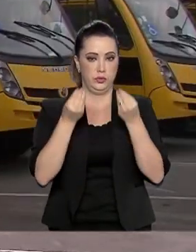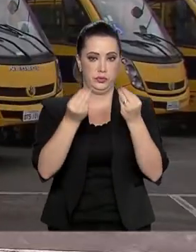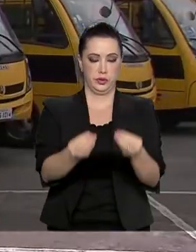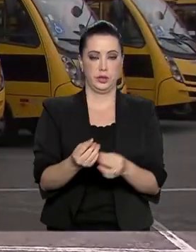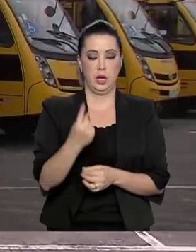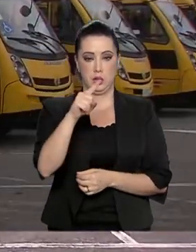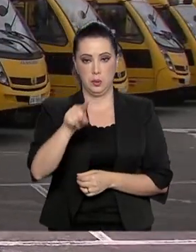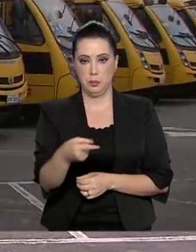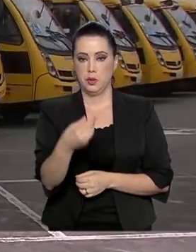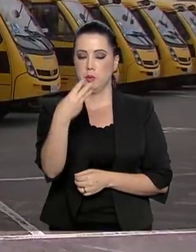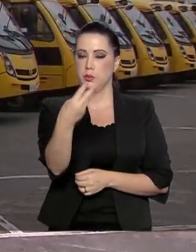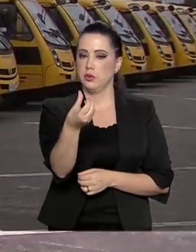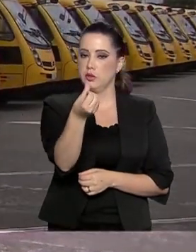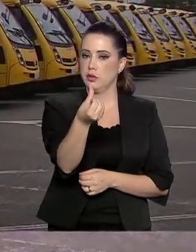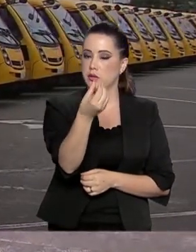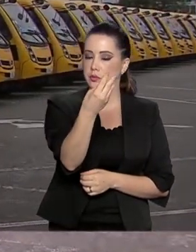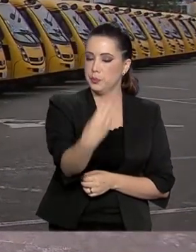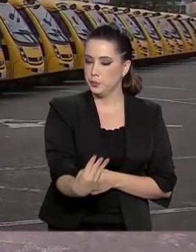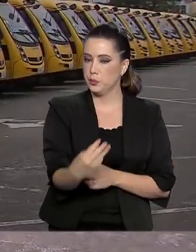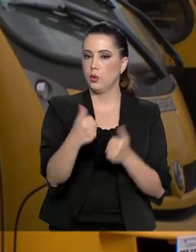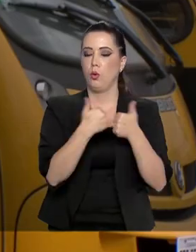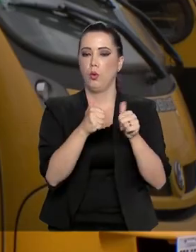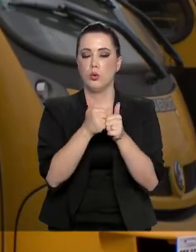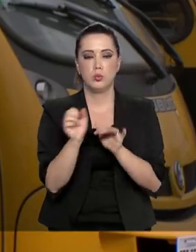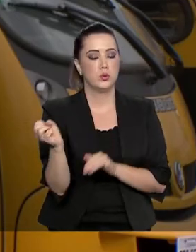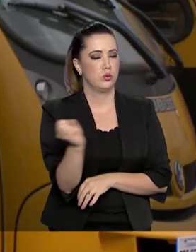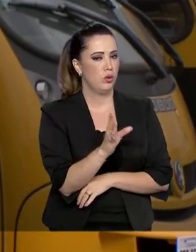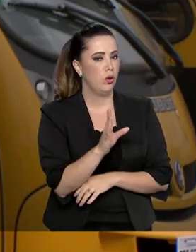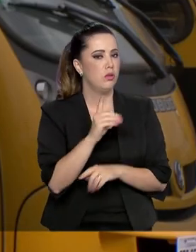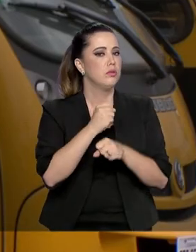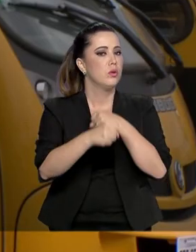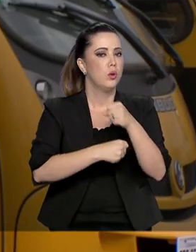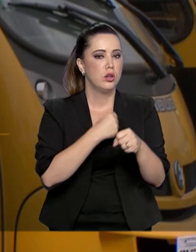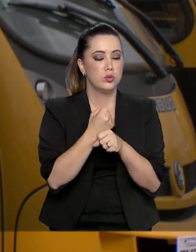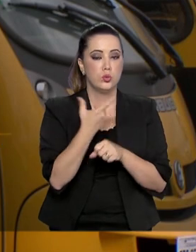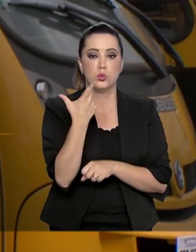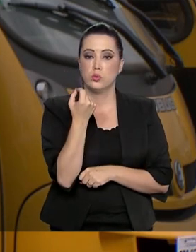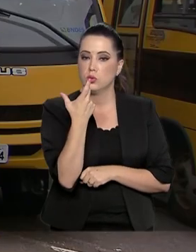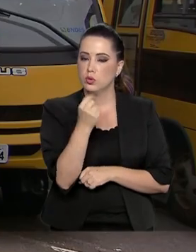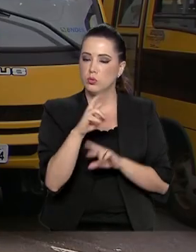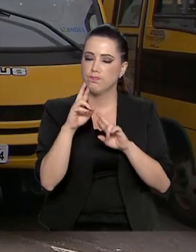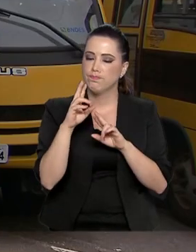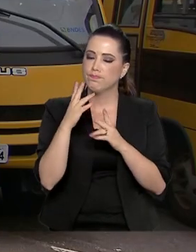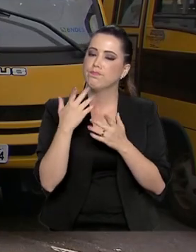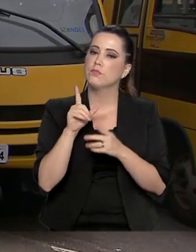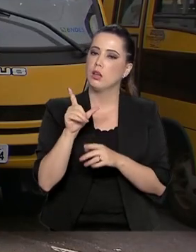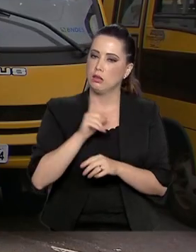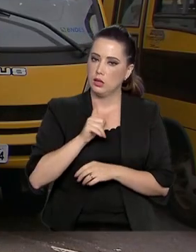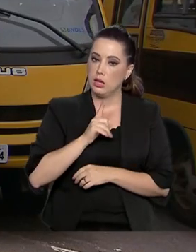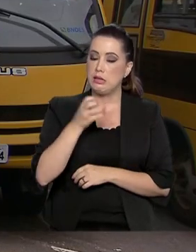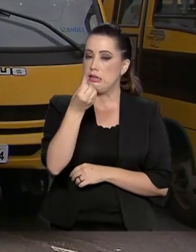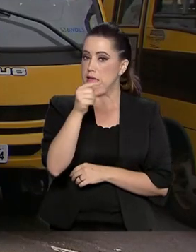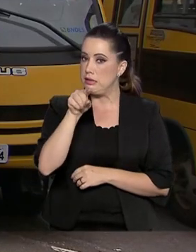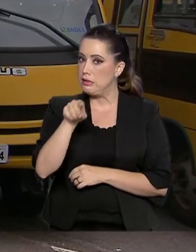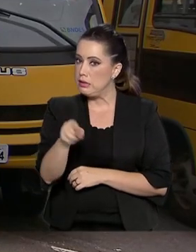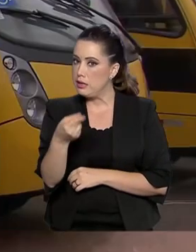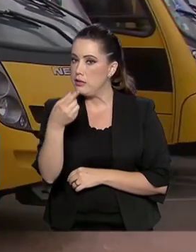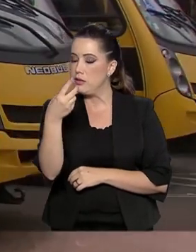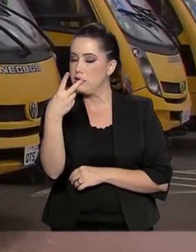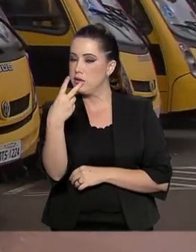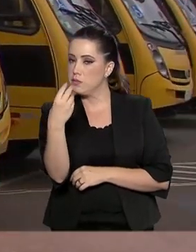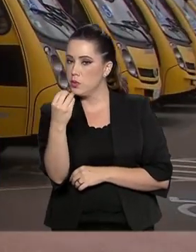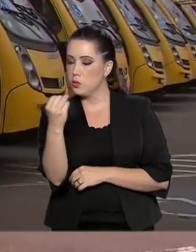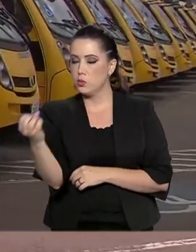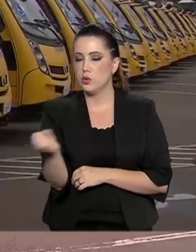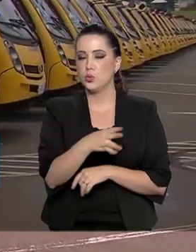.363 ônibus novos. E para 2020, a previsão é de mais 6.200 ônibus